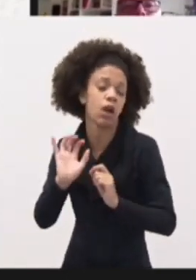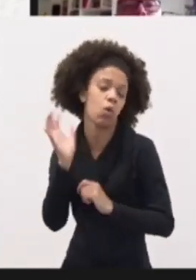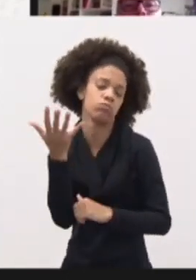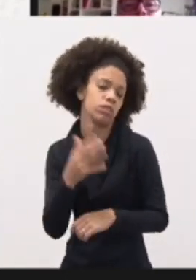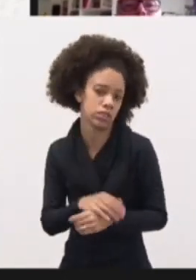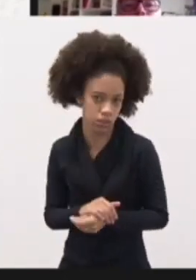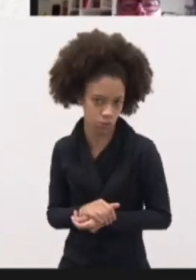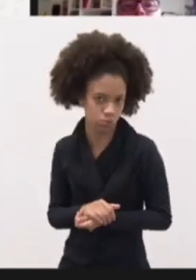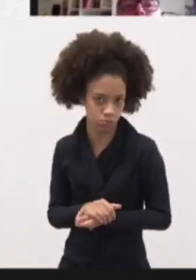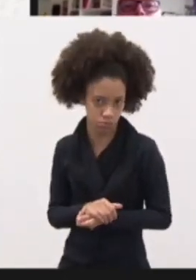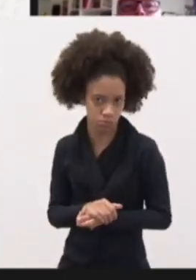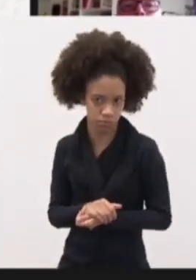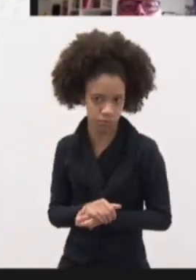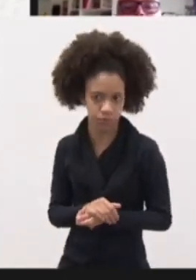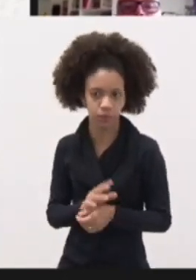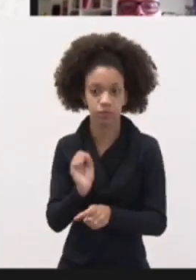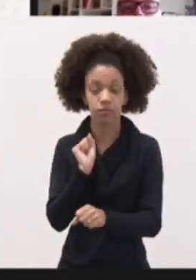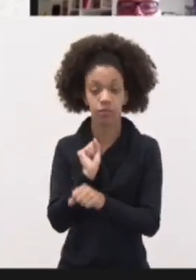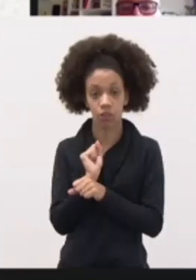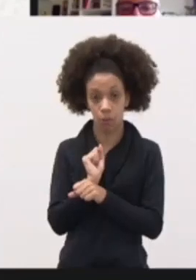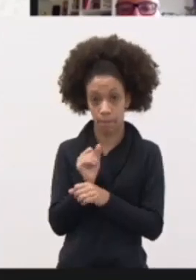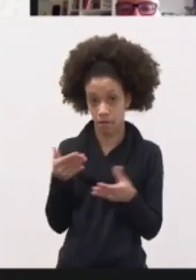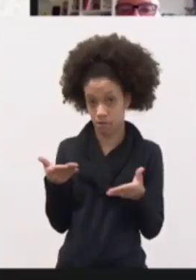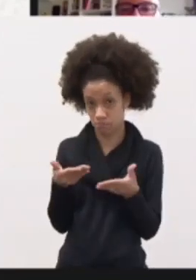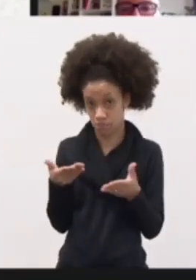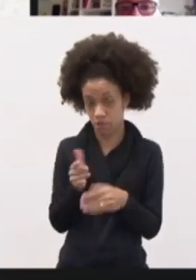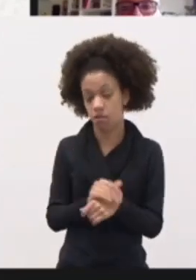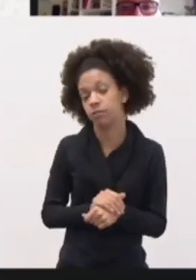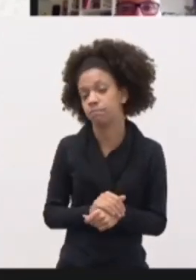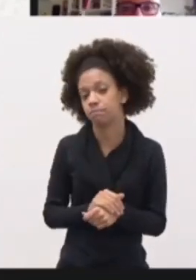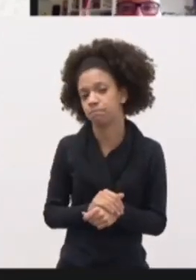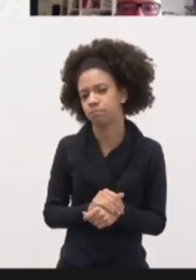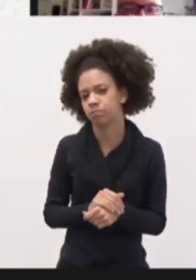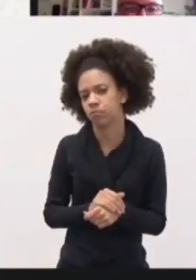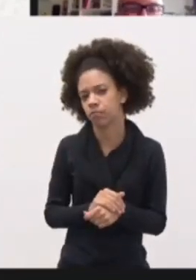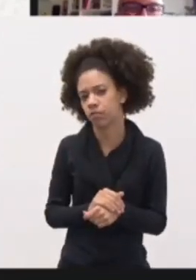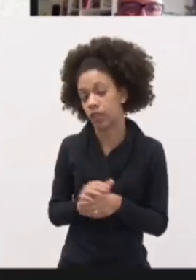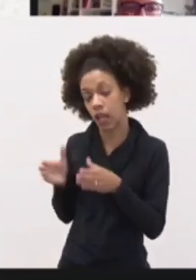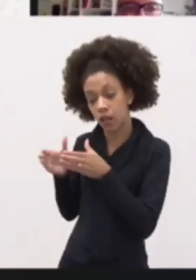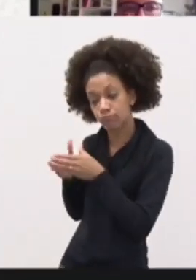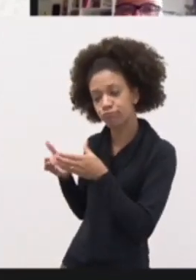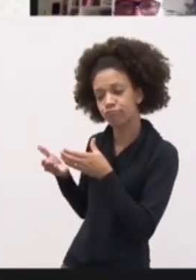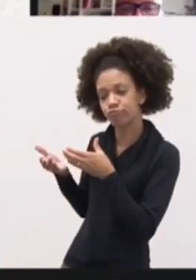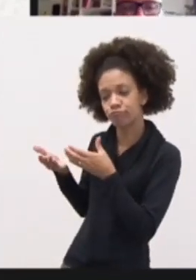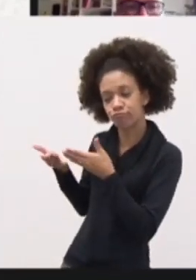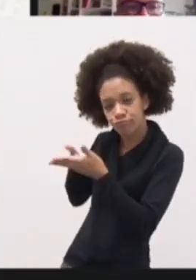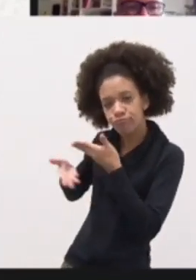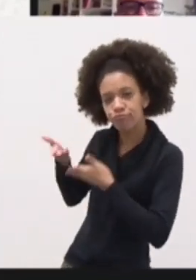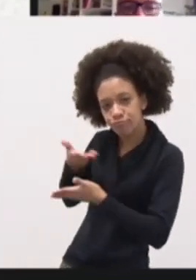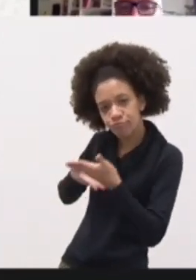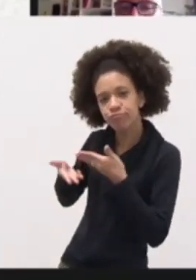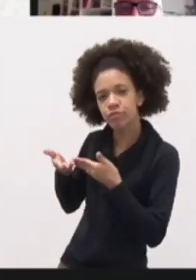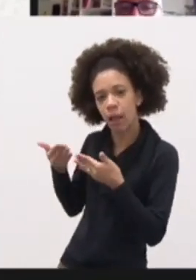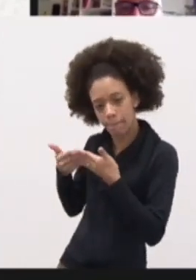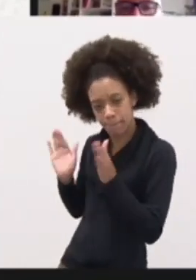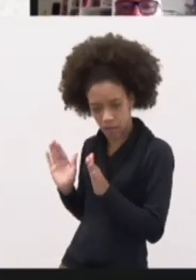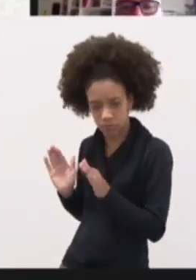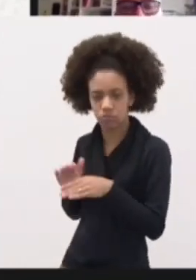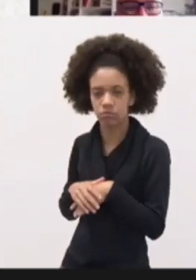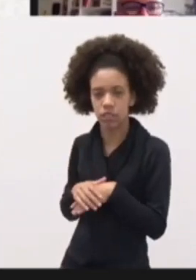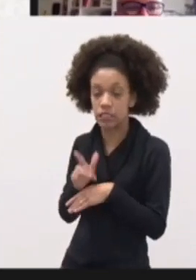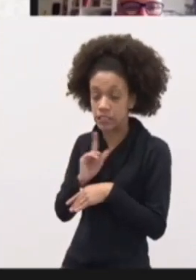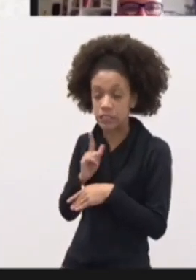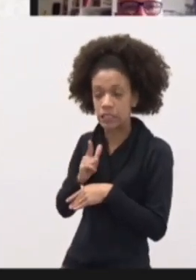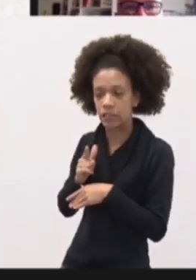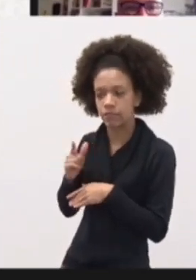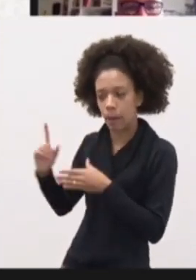acontecendo lá, né? Eu vou parar nesse momento aqui, vamos ver se o nosso chat está funcionando realmente e a gente teve